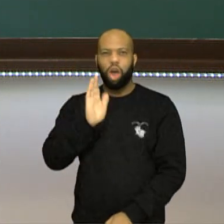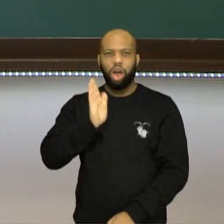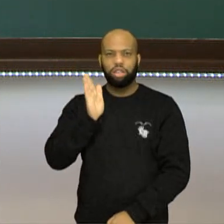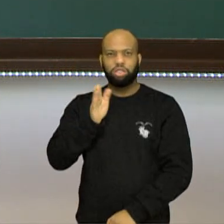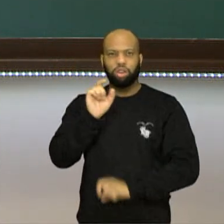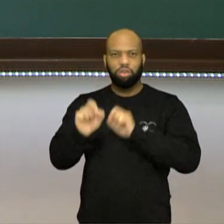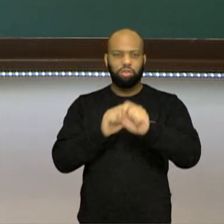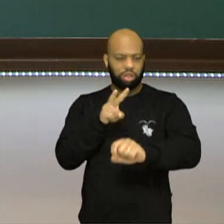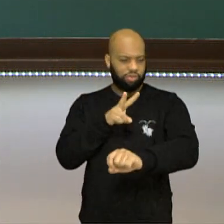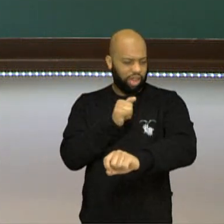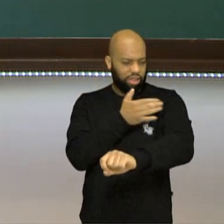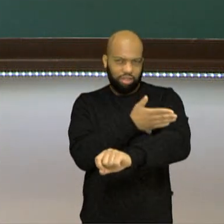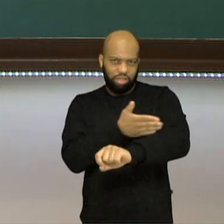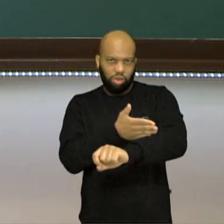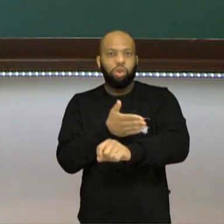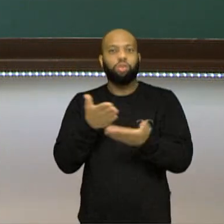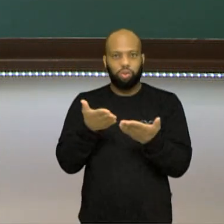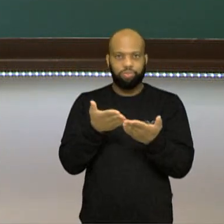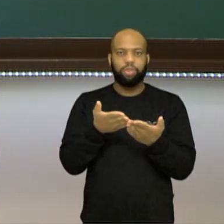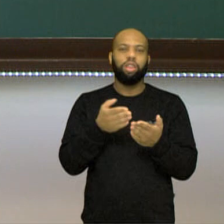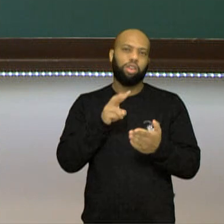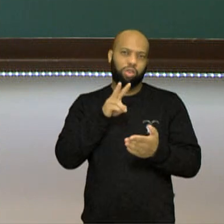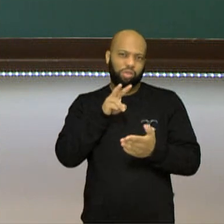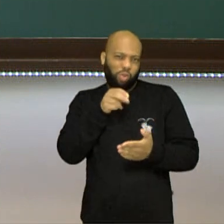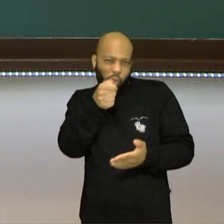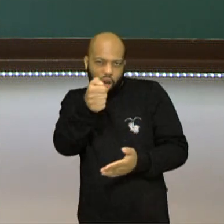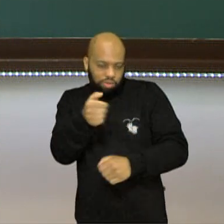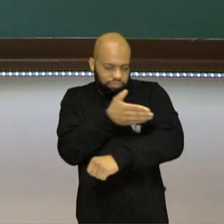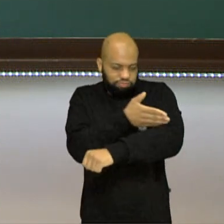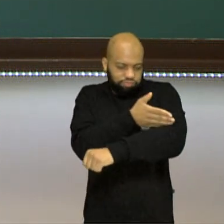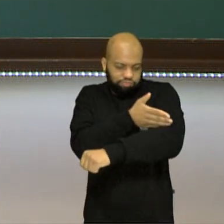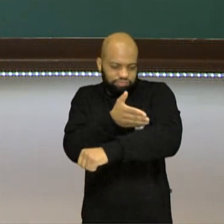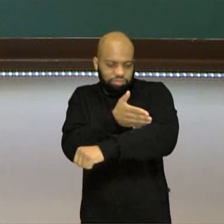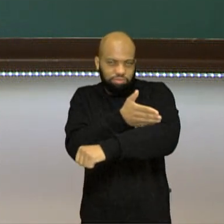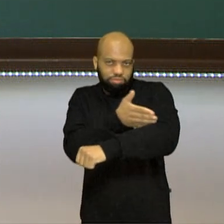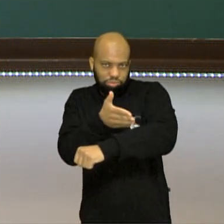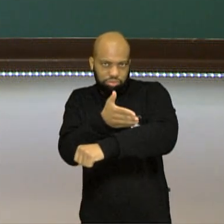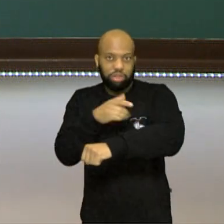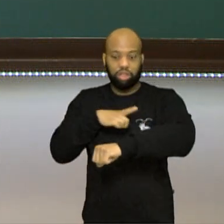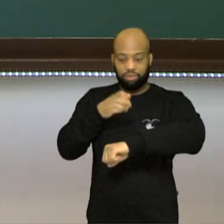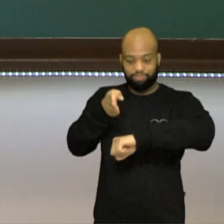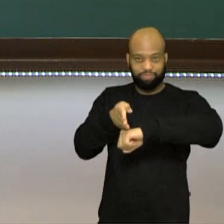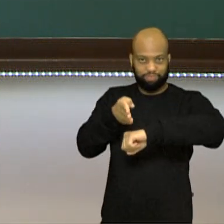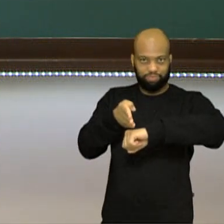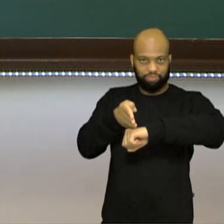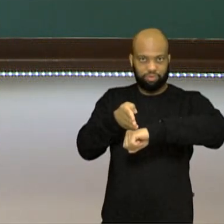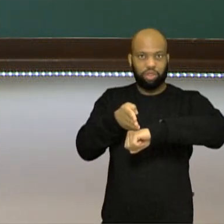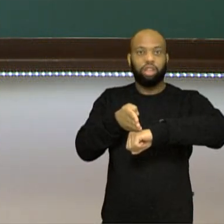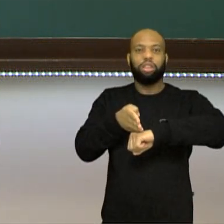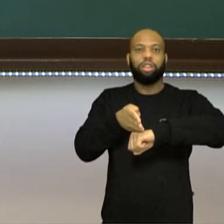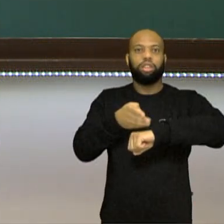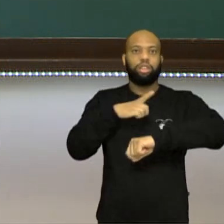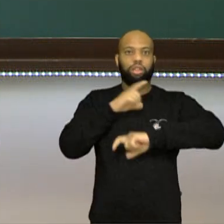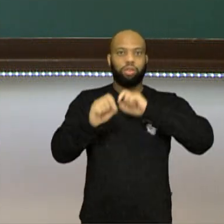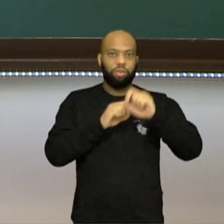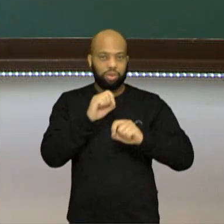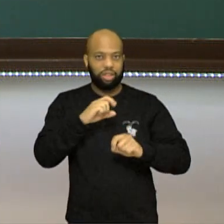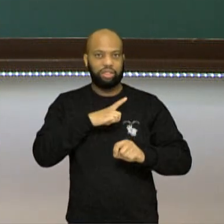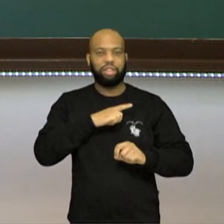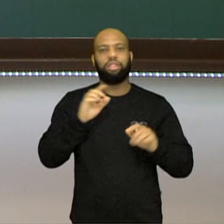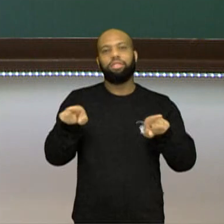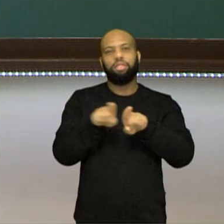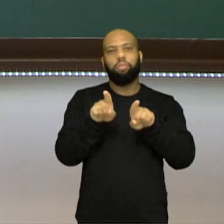o declínio desta época, para quase ali a entrada da Idade Moderna. E um dos fatores importantes que